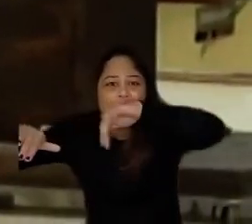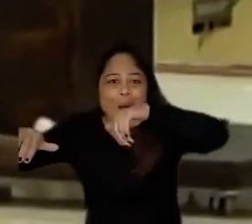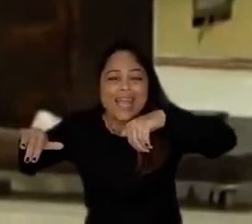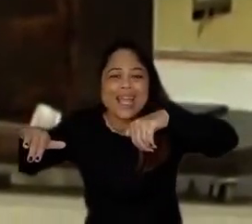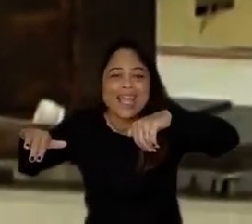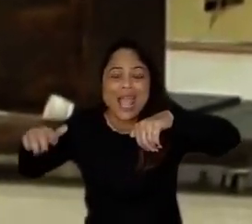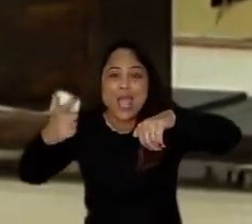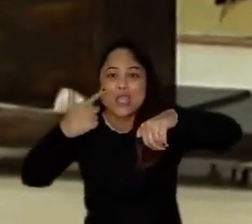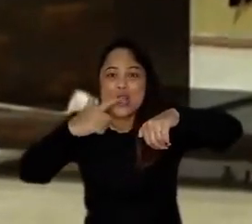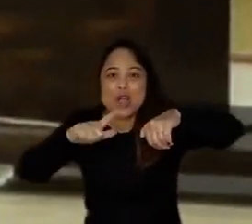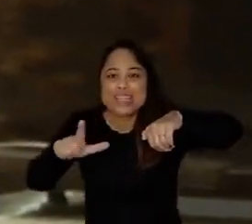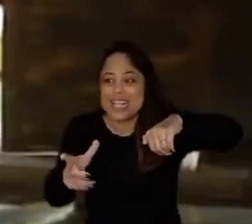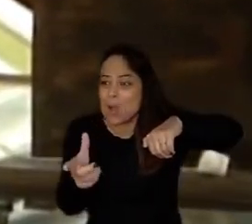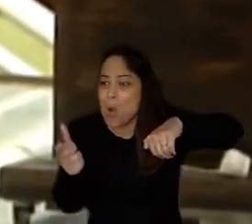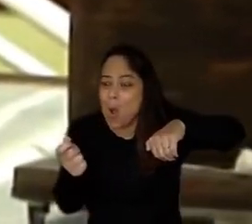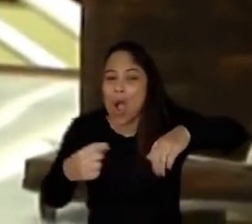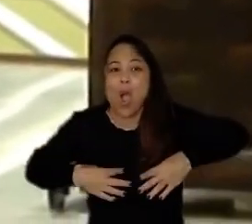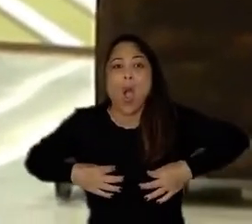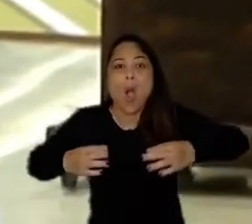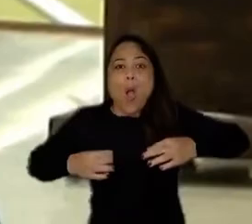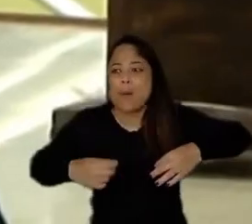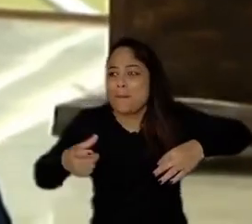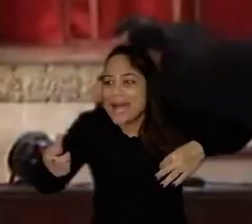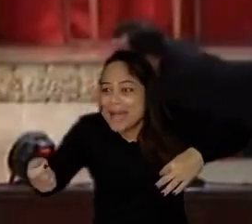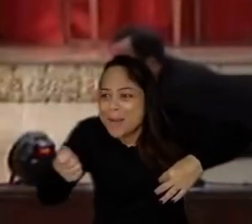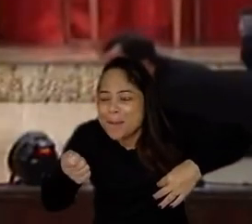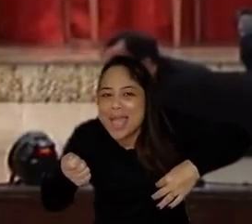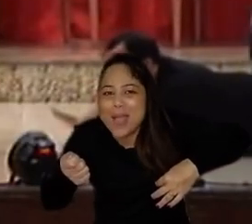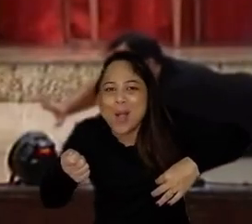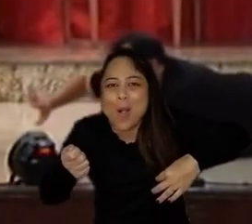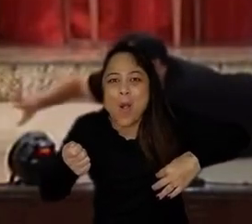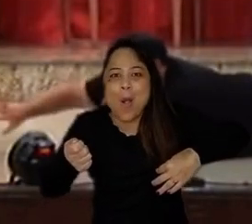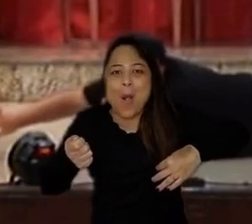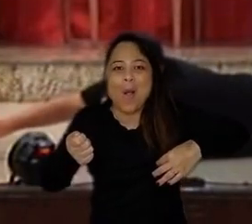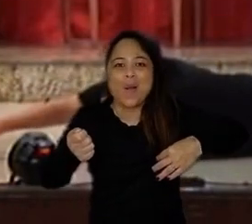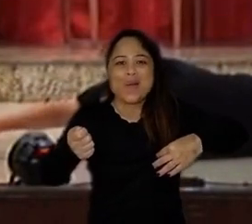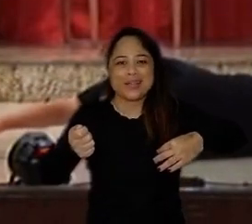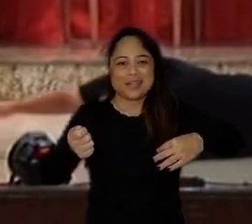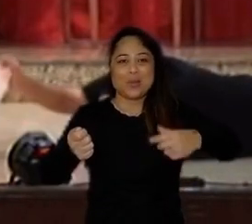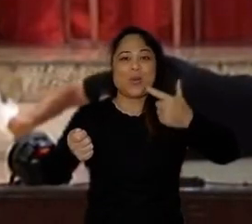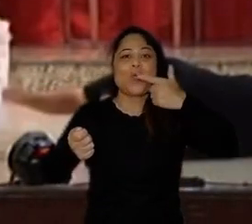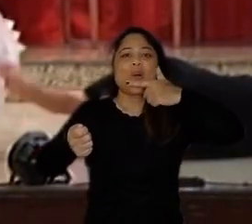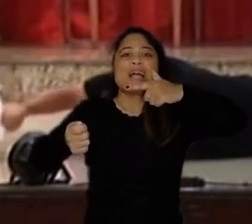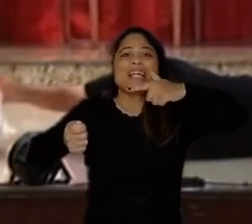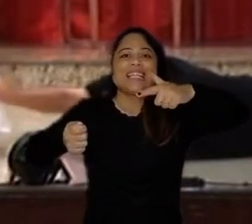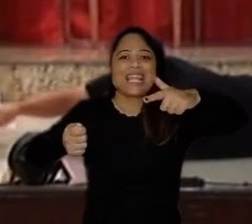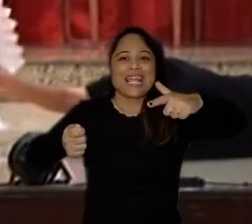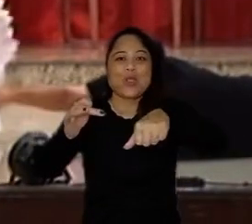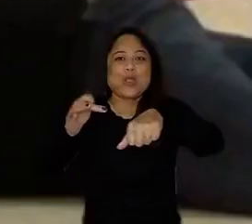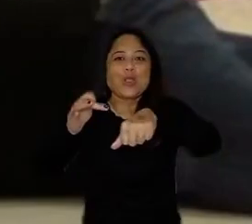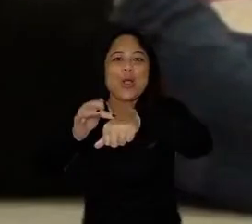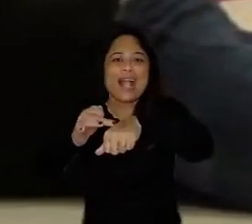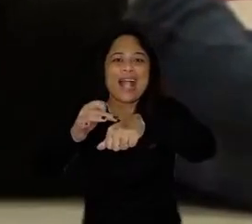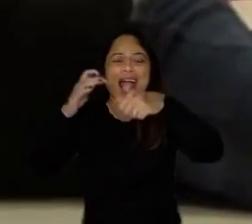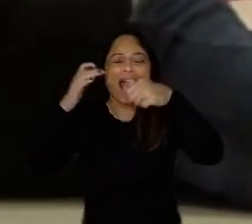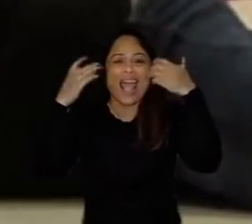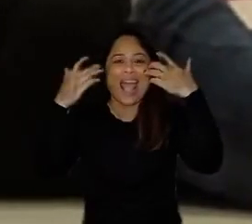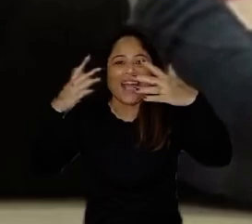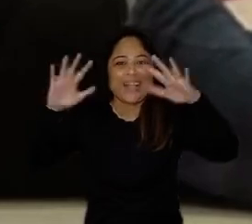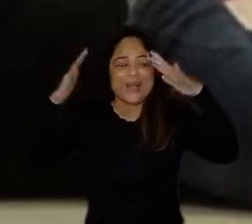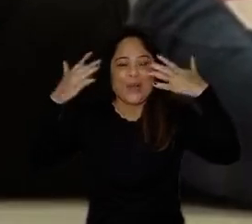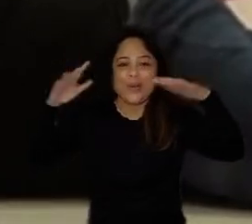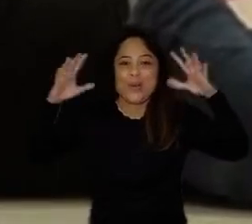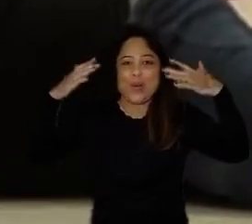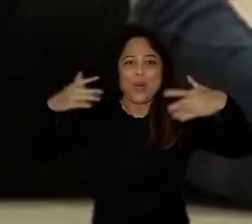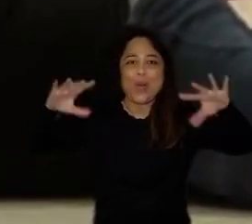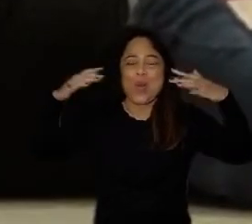chutou, e ela foi, e de repente ela alcançou a orla do manto. Pode aplaudir, a orla do